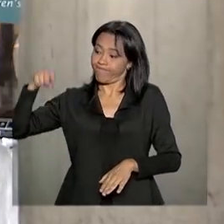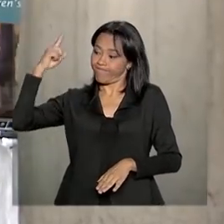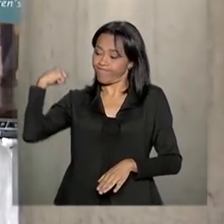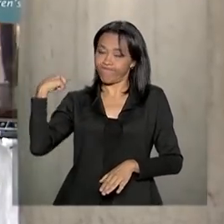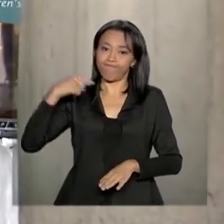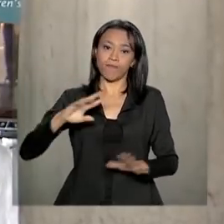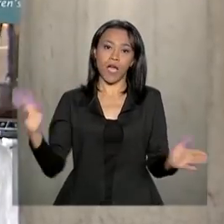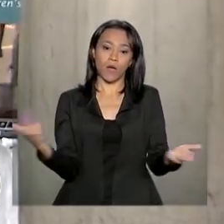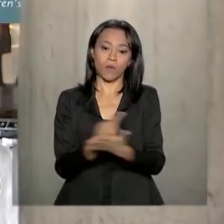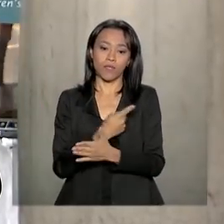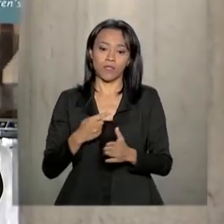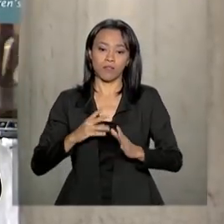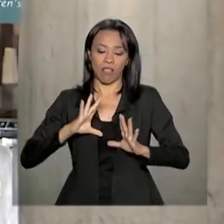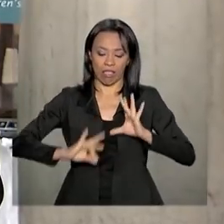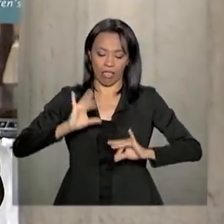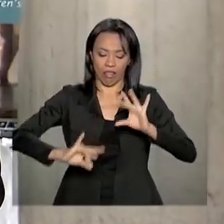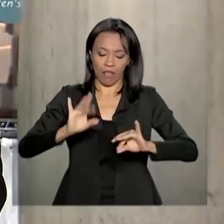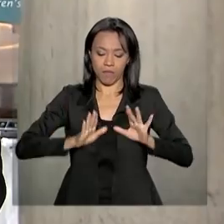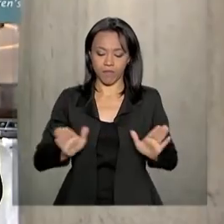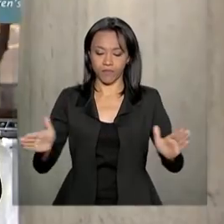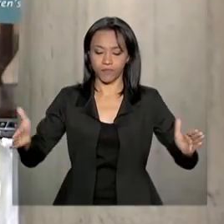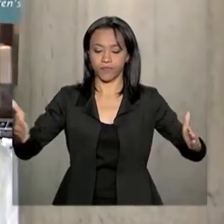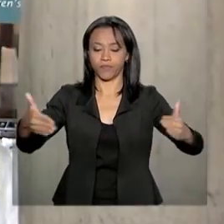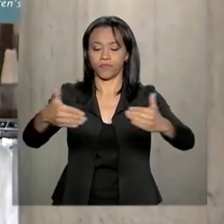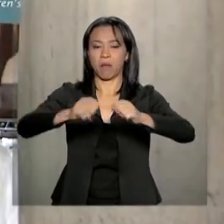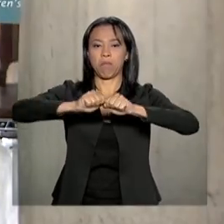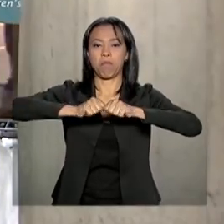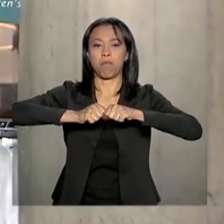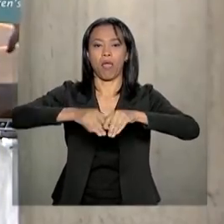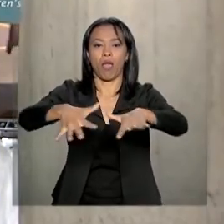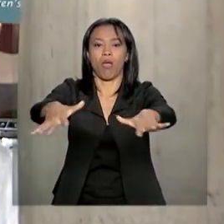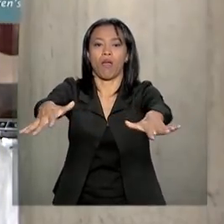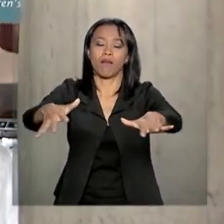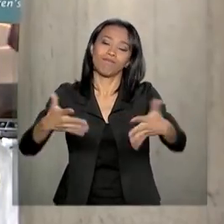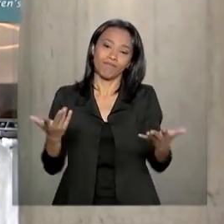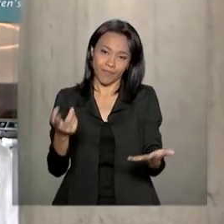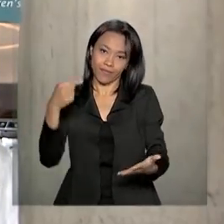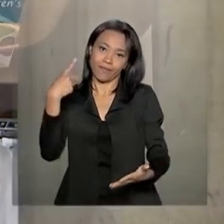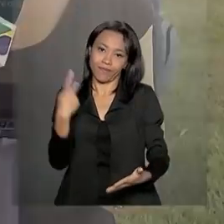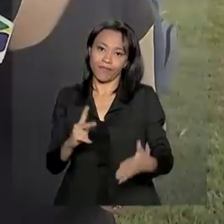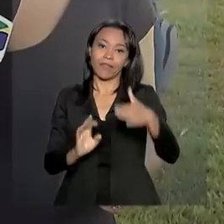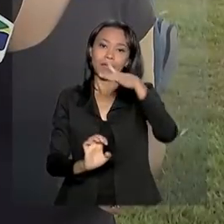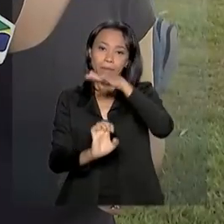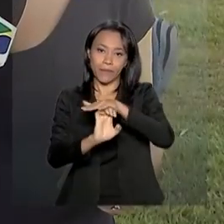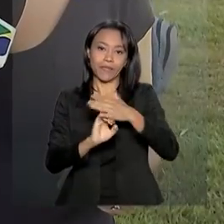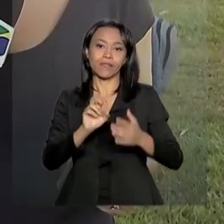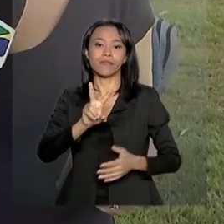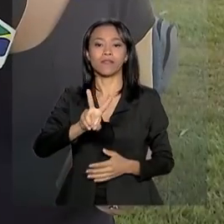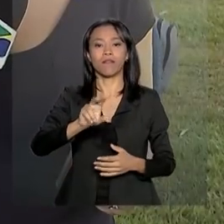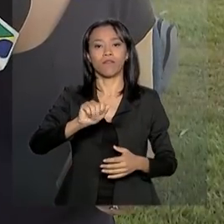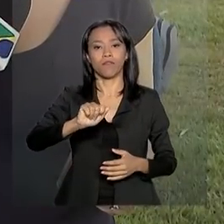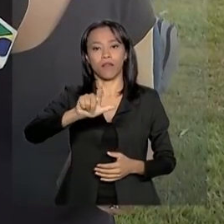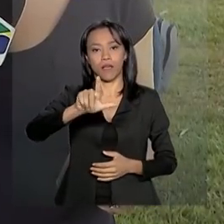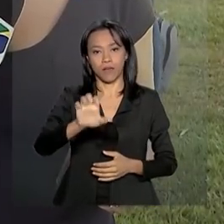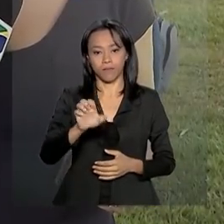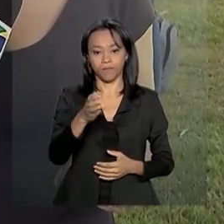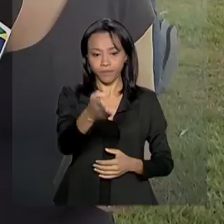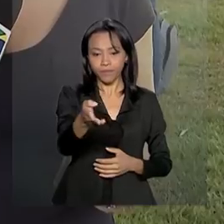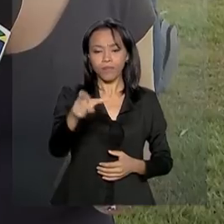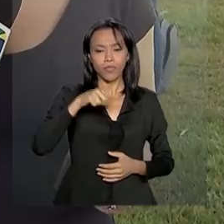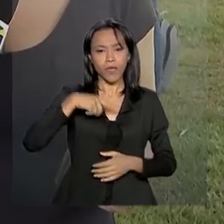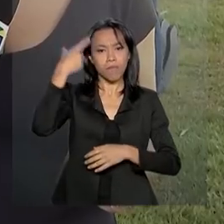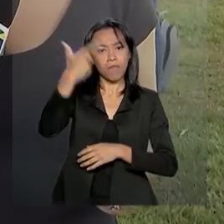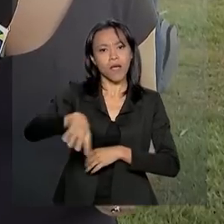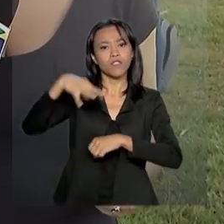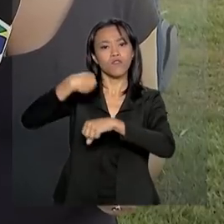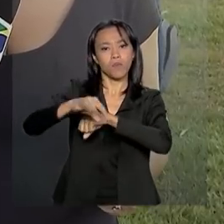da empresa Vale. Vamos até Brumadinho, então, conversar com a repórter Luana Karen, que tem